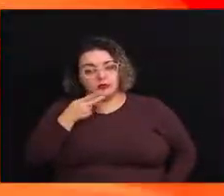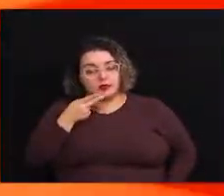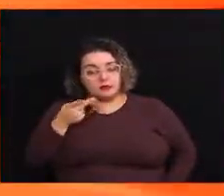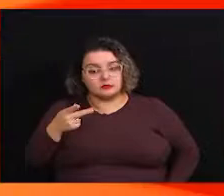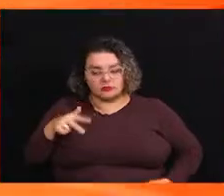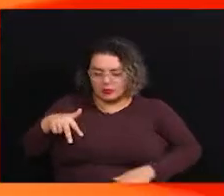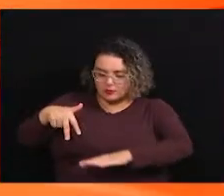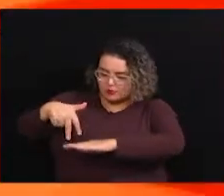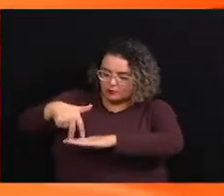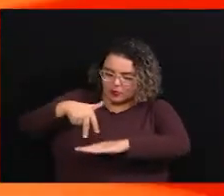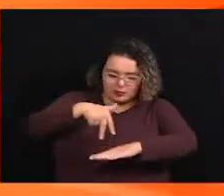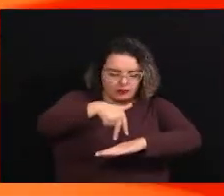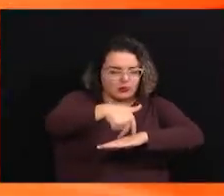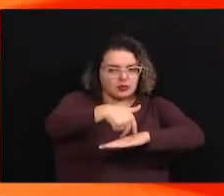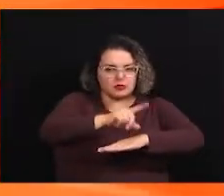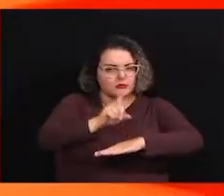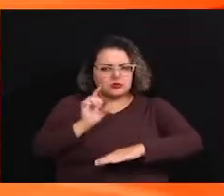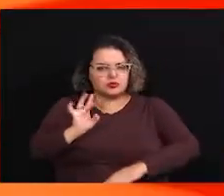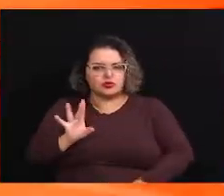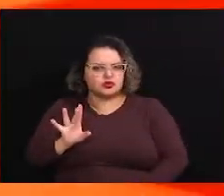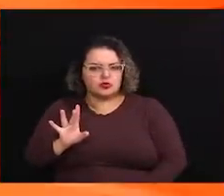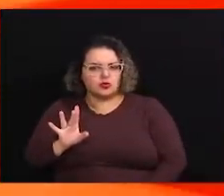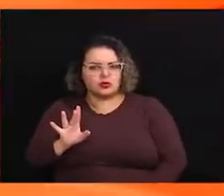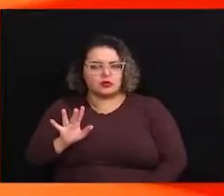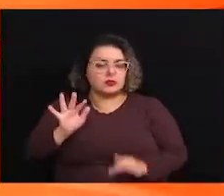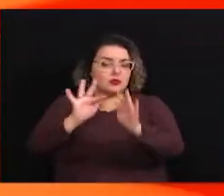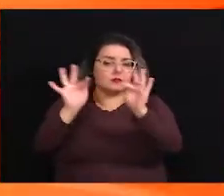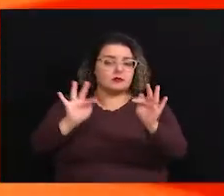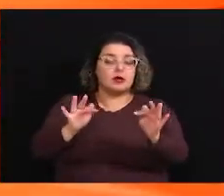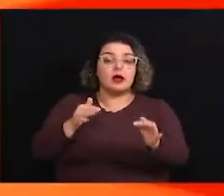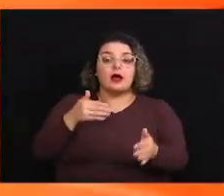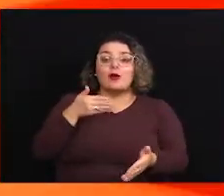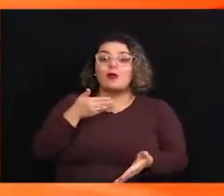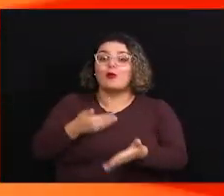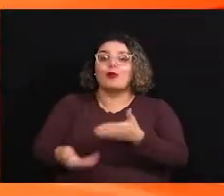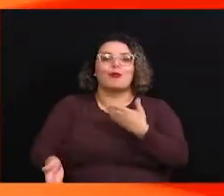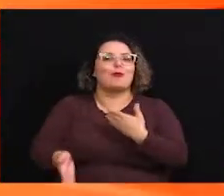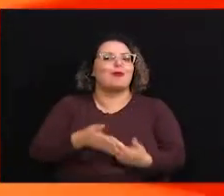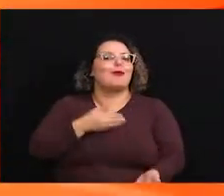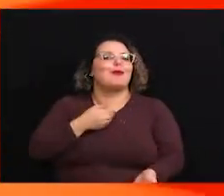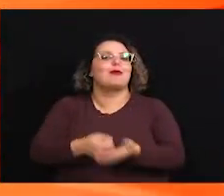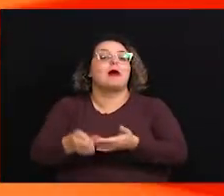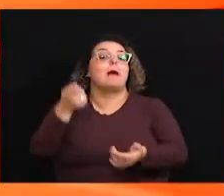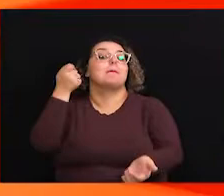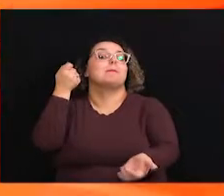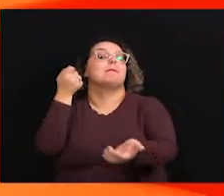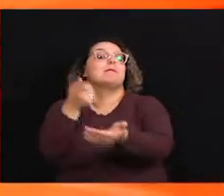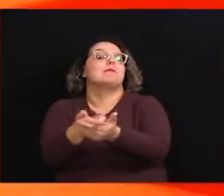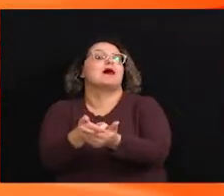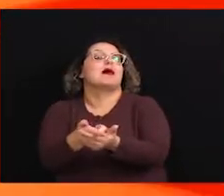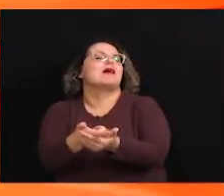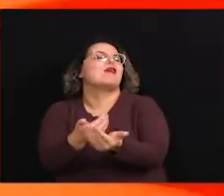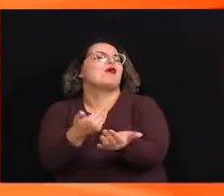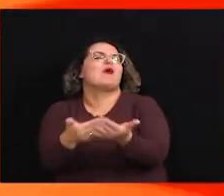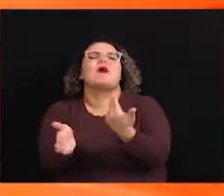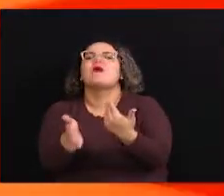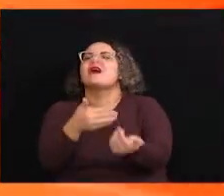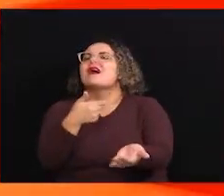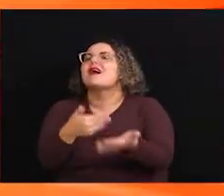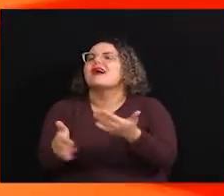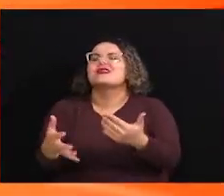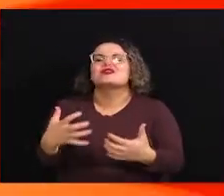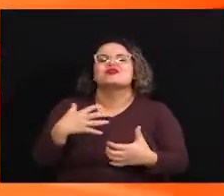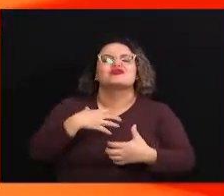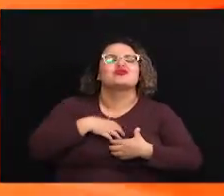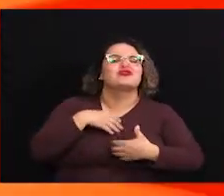meus personagens eles não estão em busca só da felicidade, mas a felicidade a qualquer preço. E é onde eles